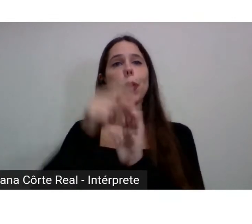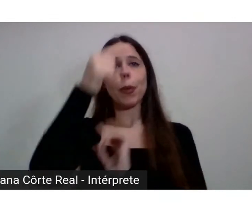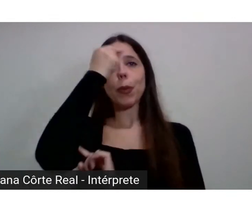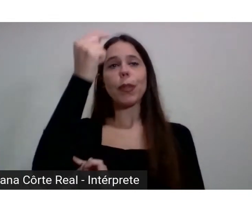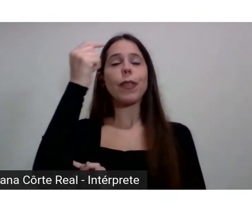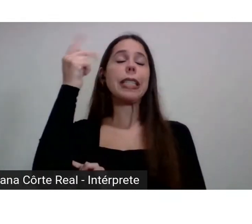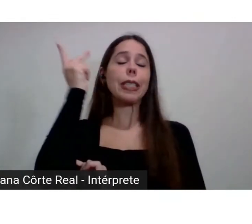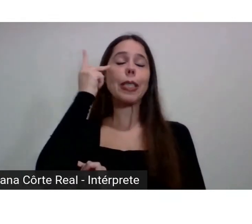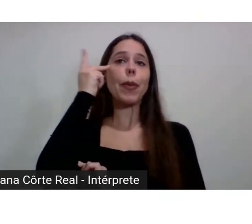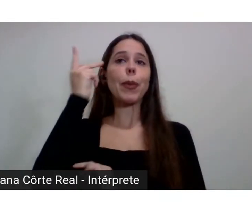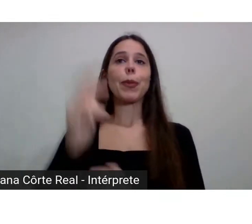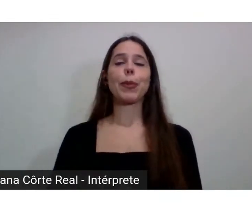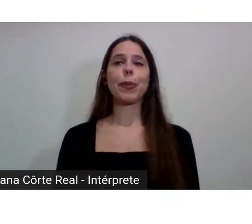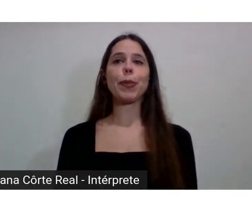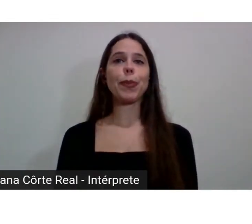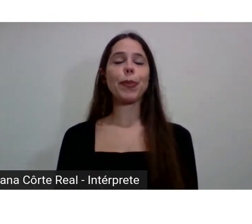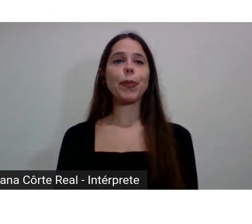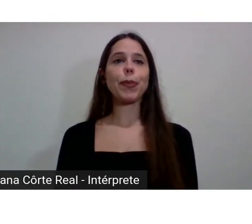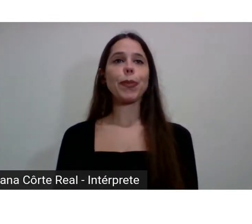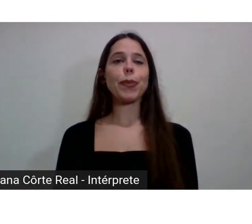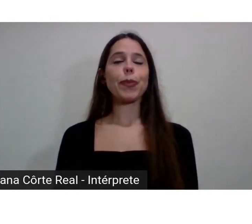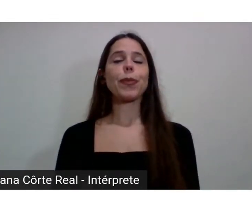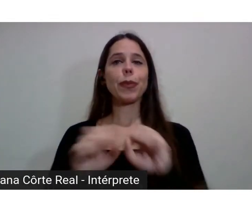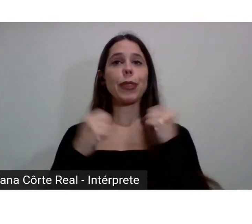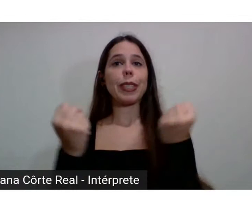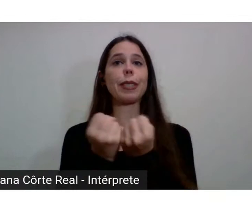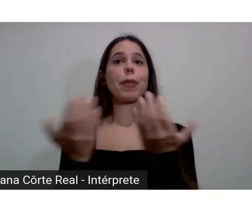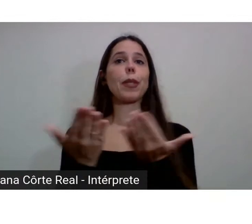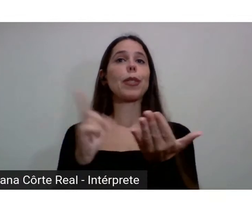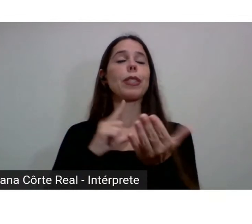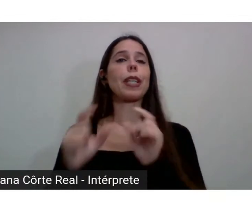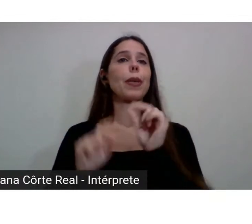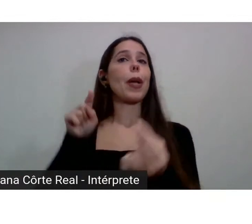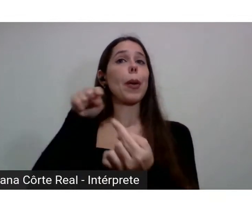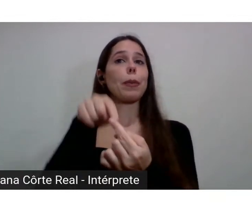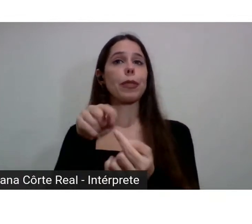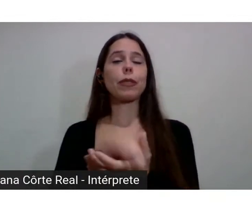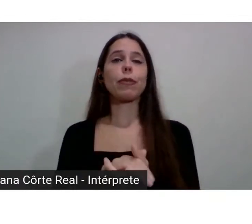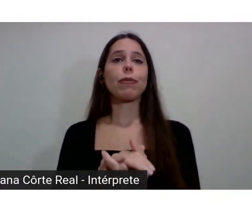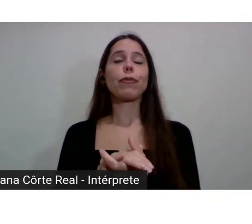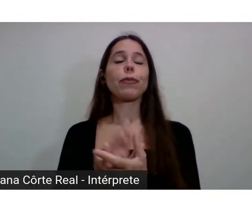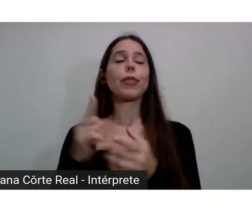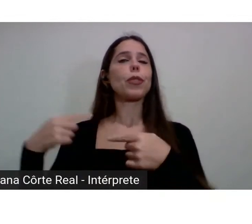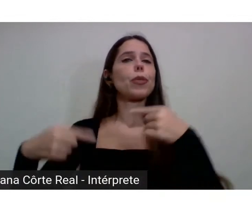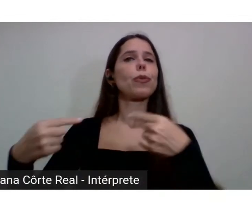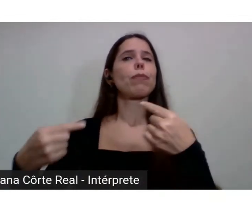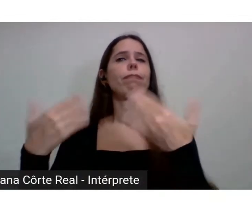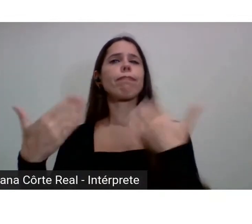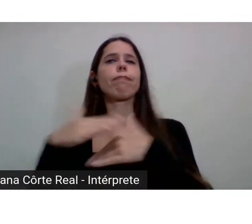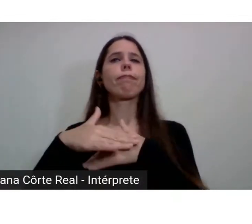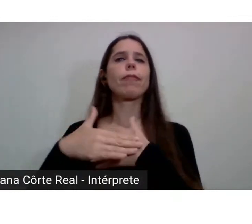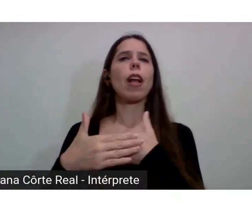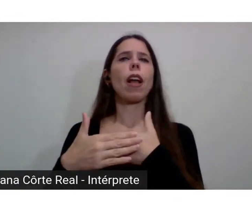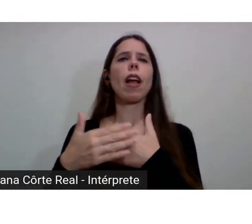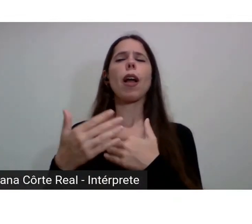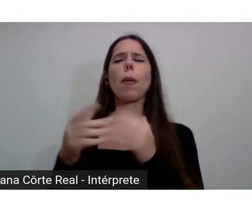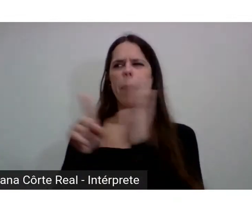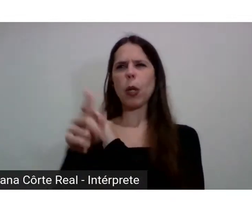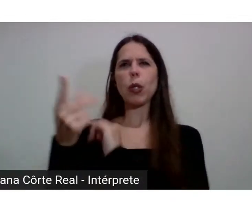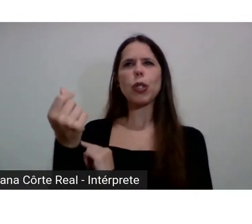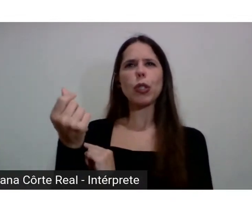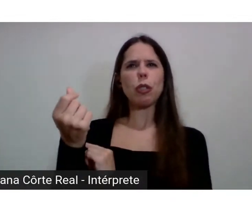Paulo. O nosso seminário hoje tem como objetivo discutir: o dinheiro importa para as escolas